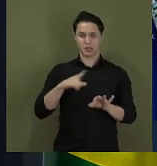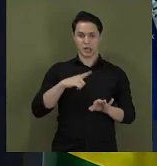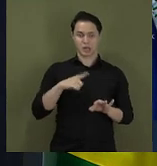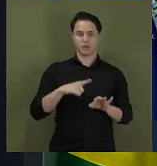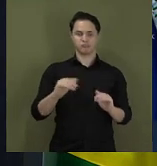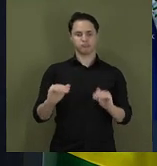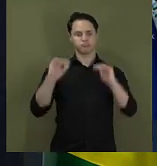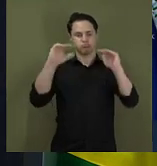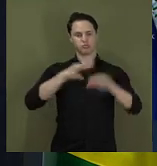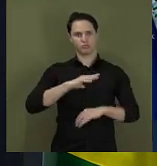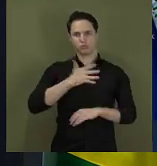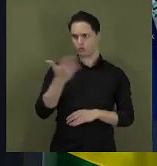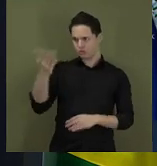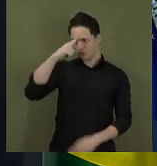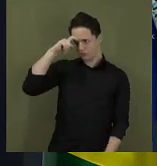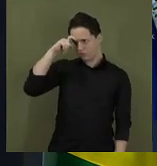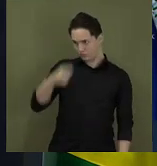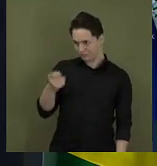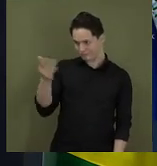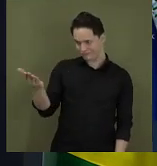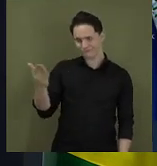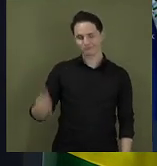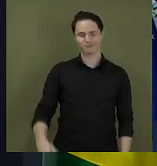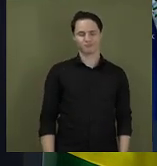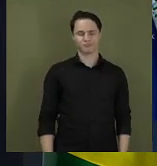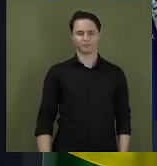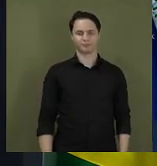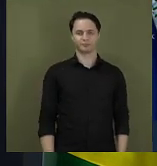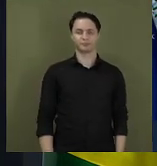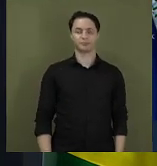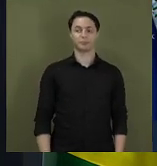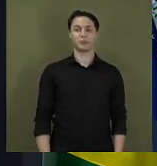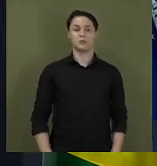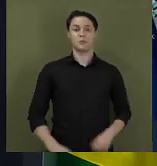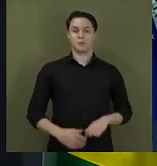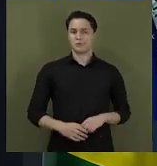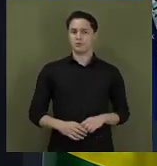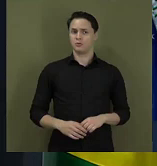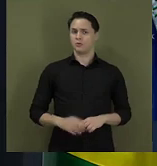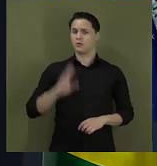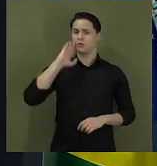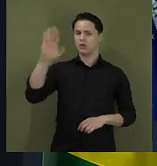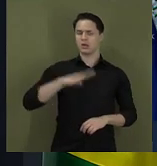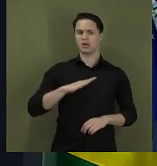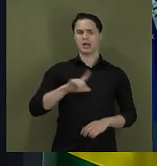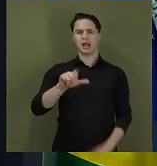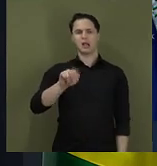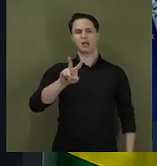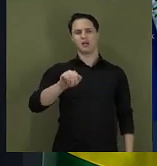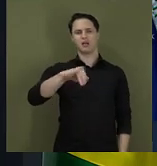e corajoso, que hoje é nosso colega aqui, senador Sérgio Moro. No auge da Lava Jato,